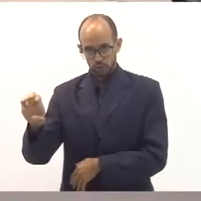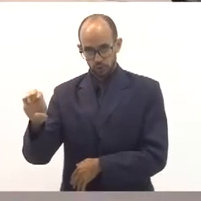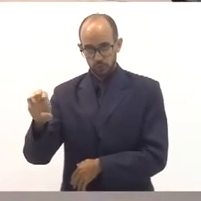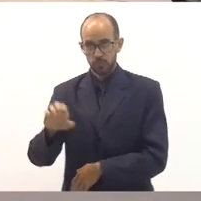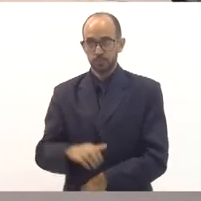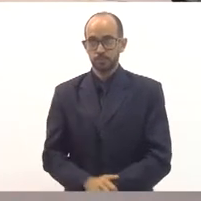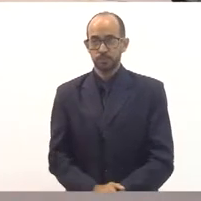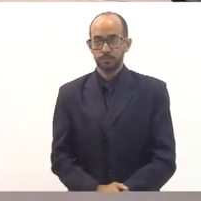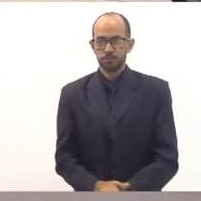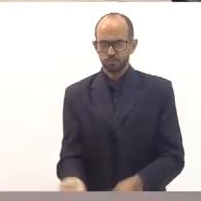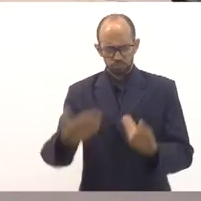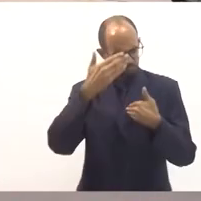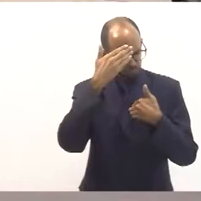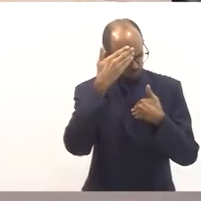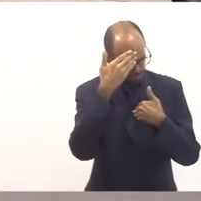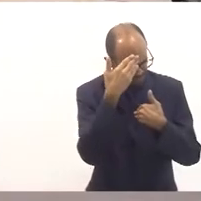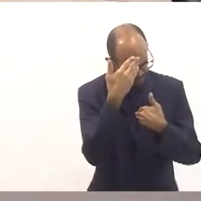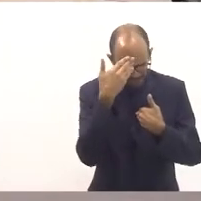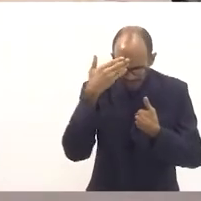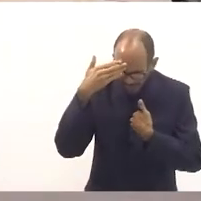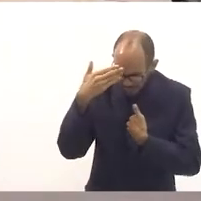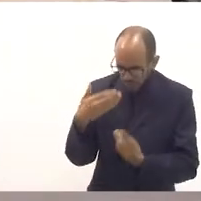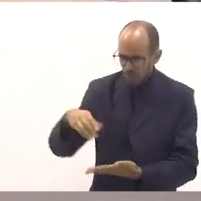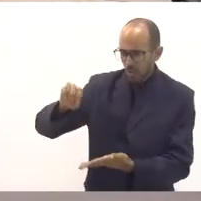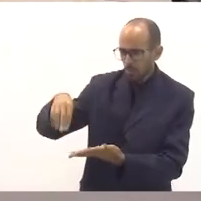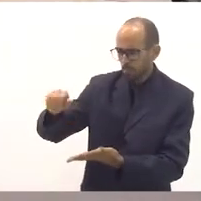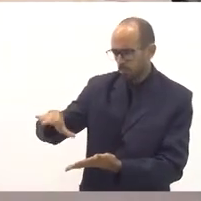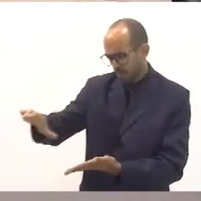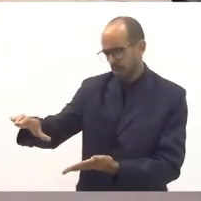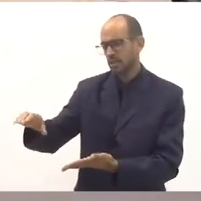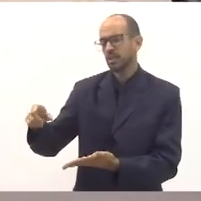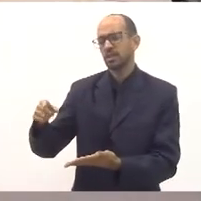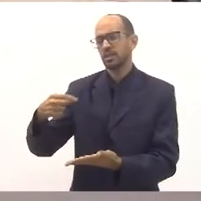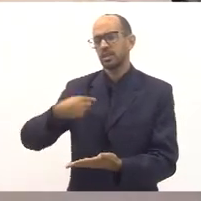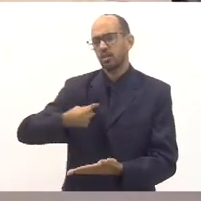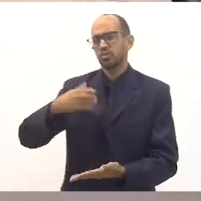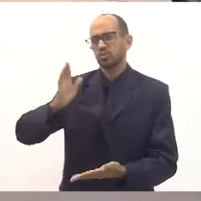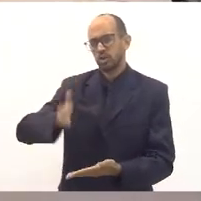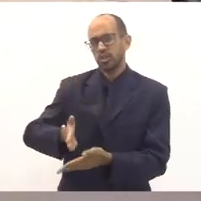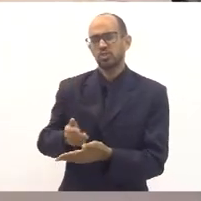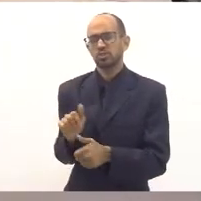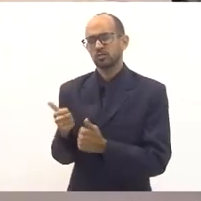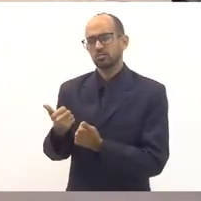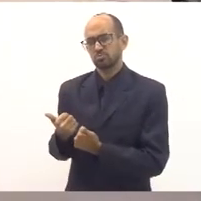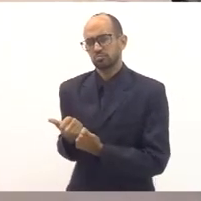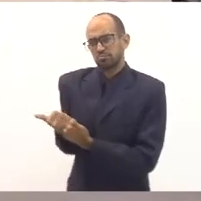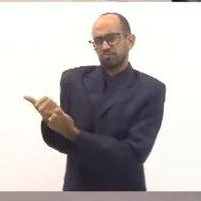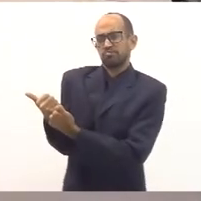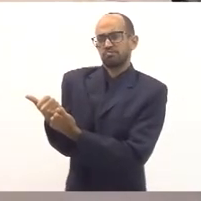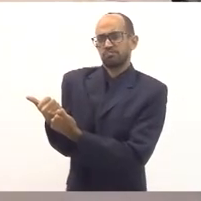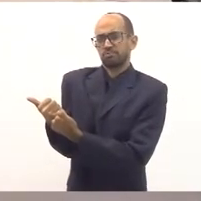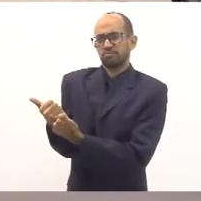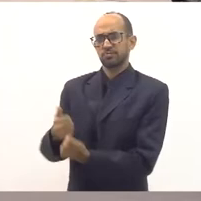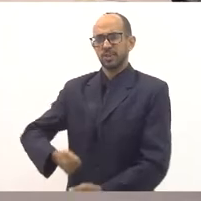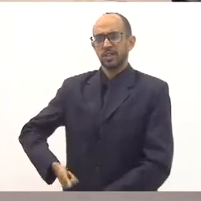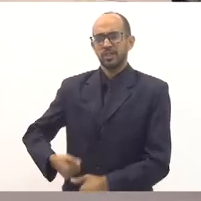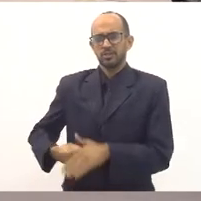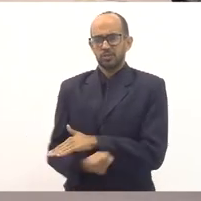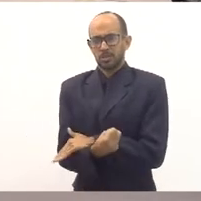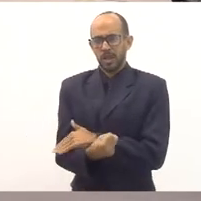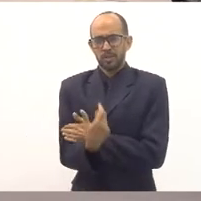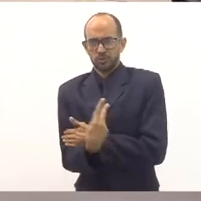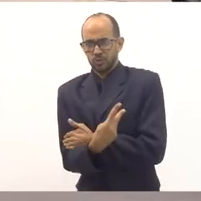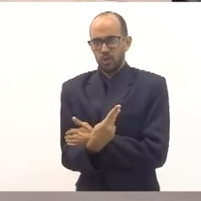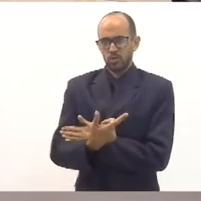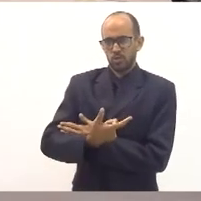gratidão gratidão link eu já tive o prazer de colaborar com esse mandato lá em 2002 né na luta